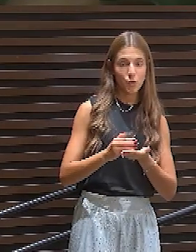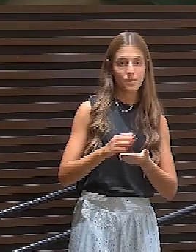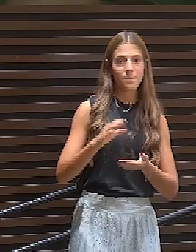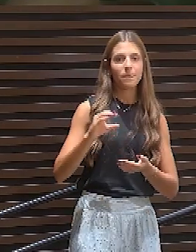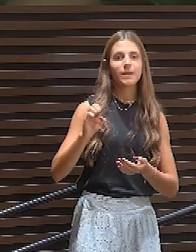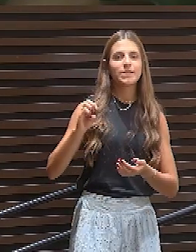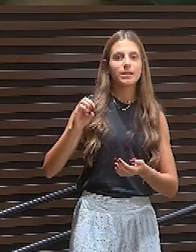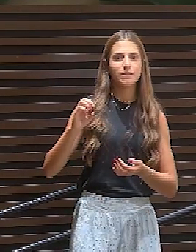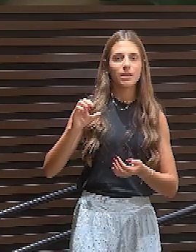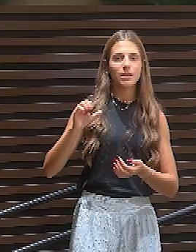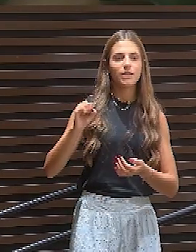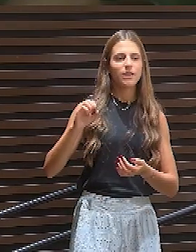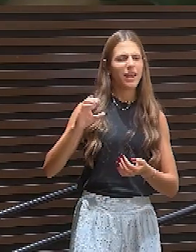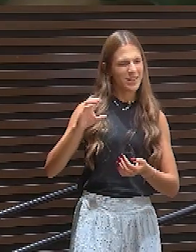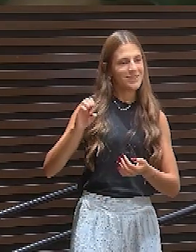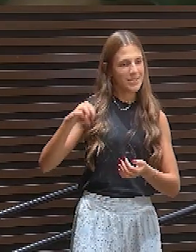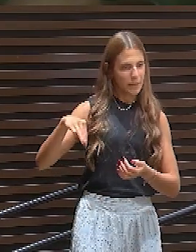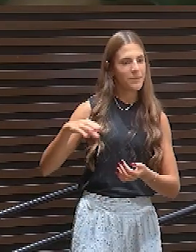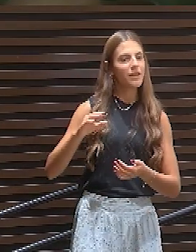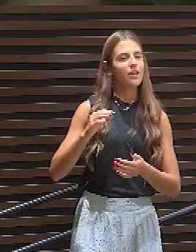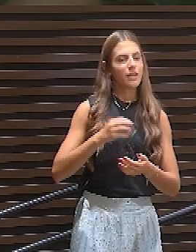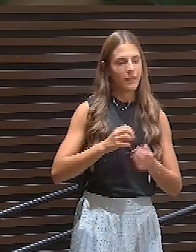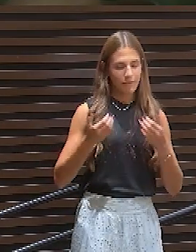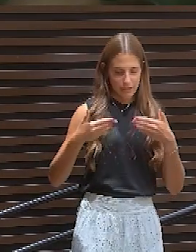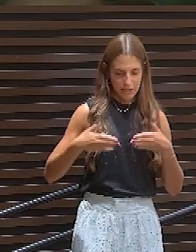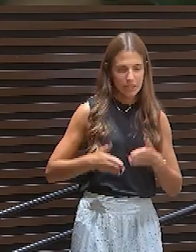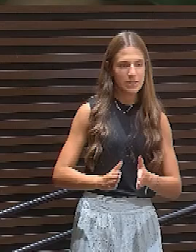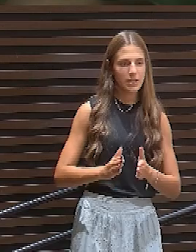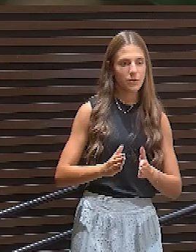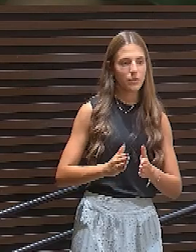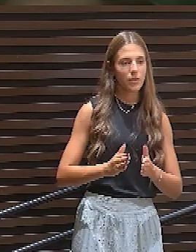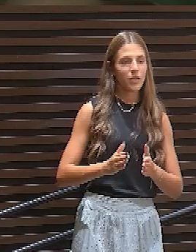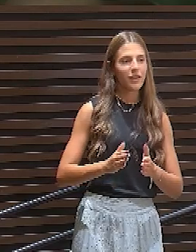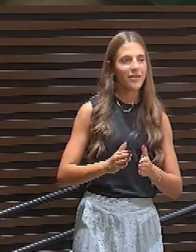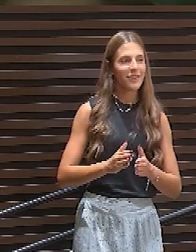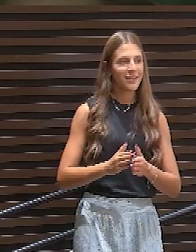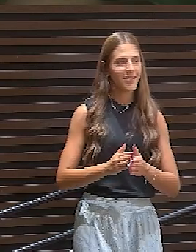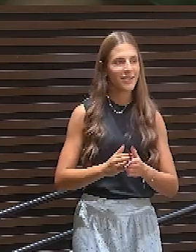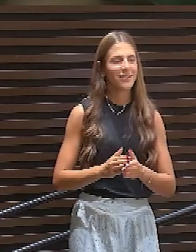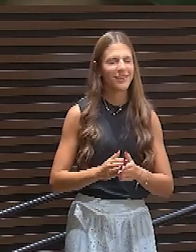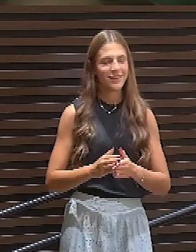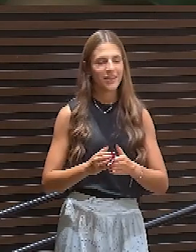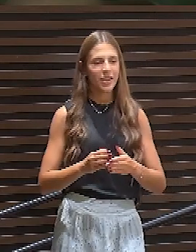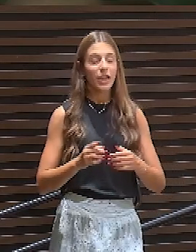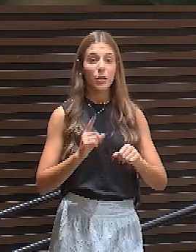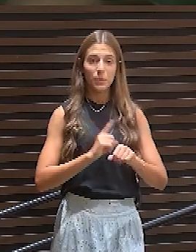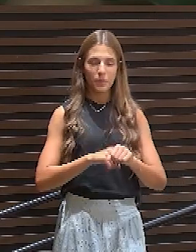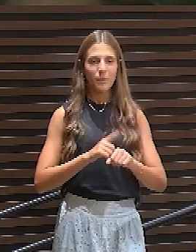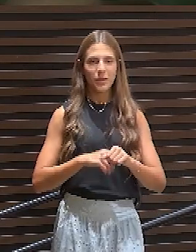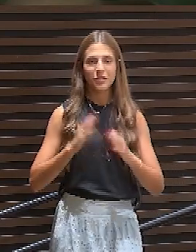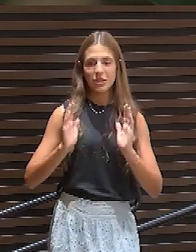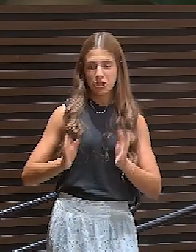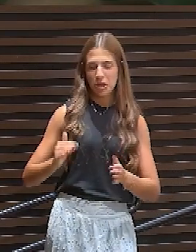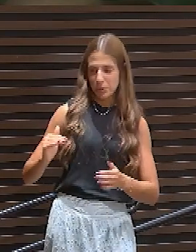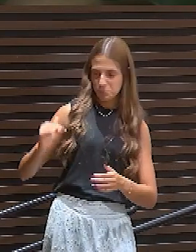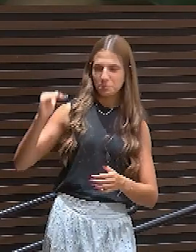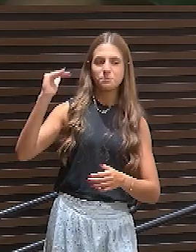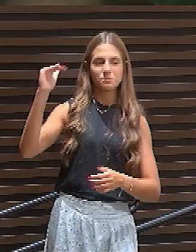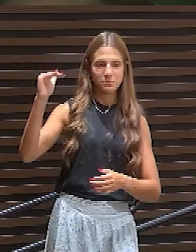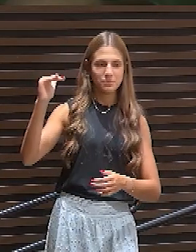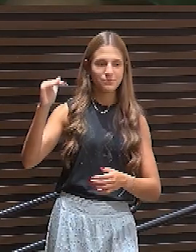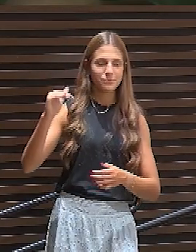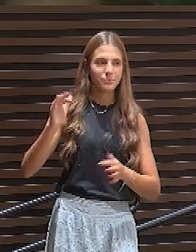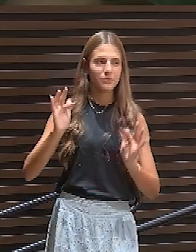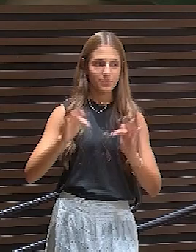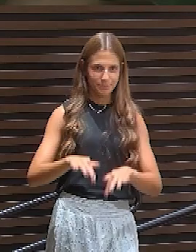Sem saiu da arca, estava com 101. Então a arca ficou um ano